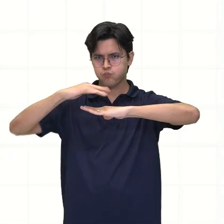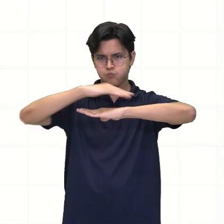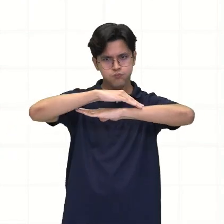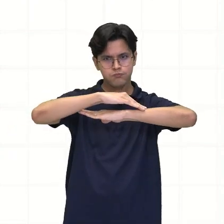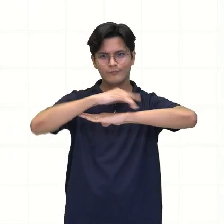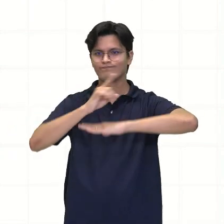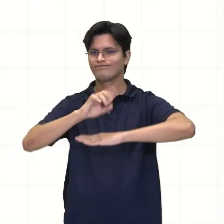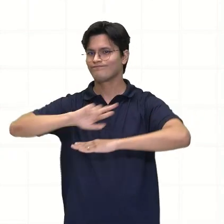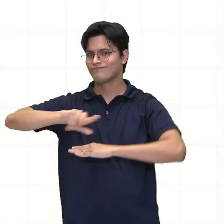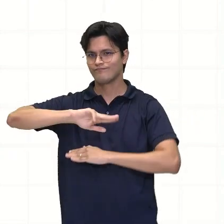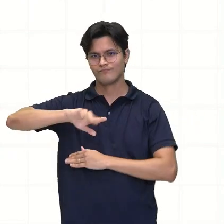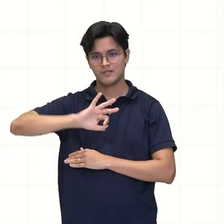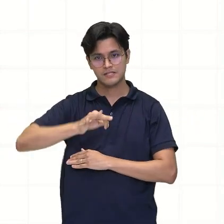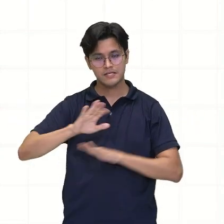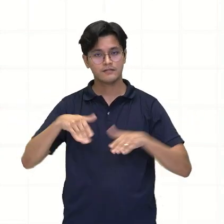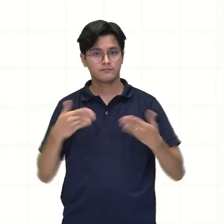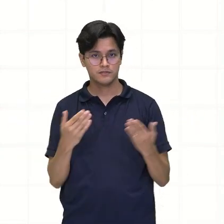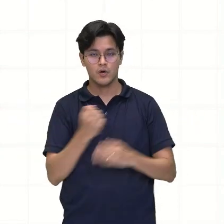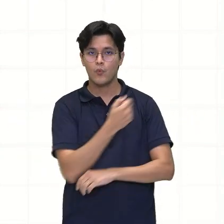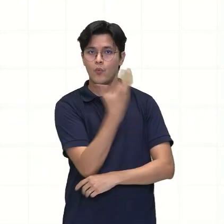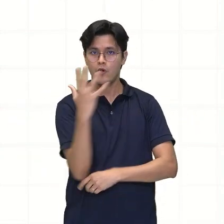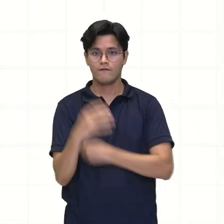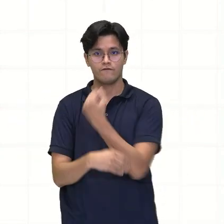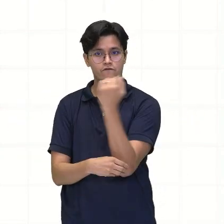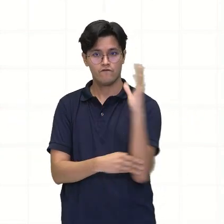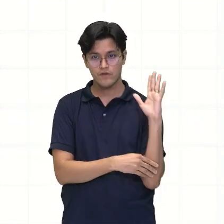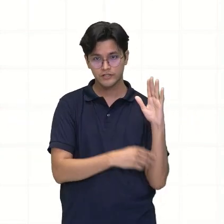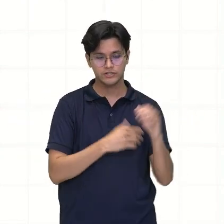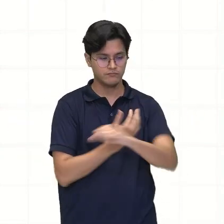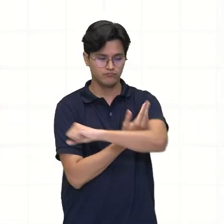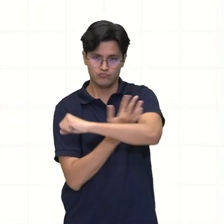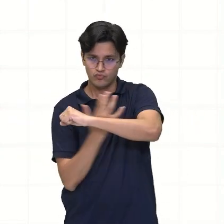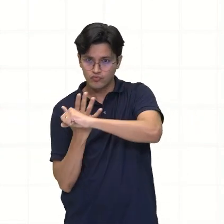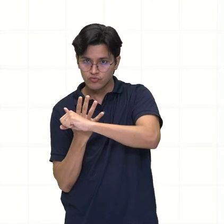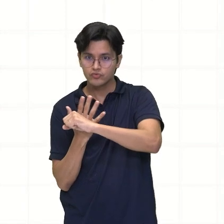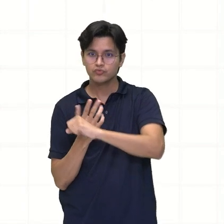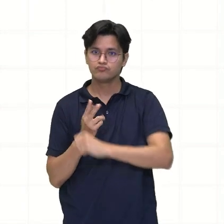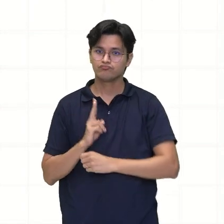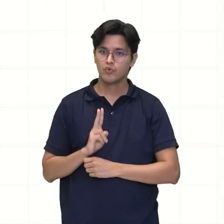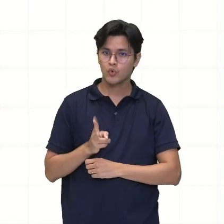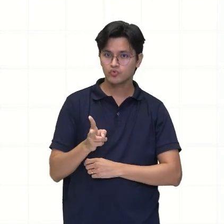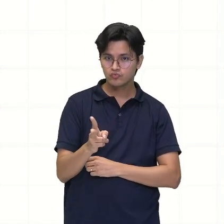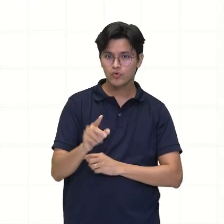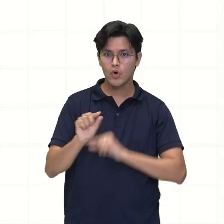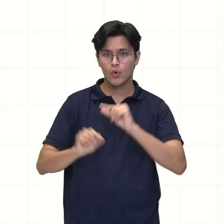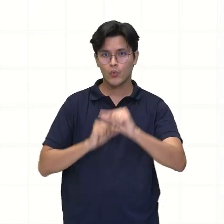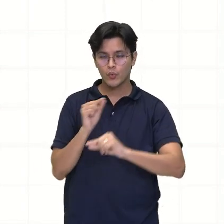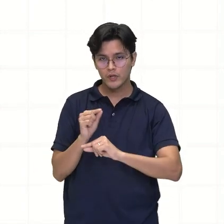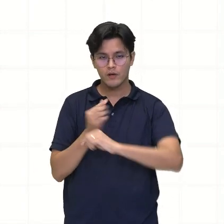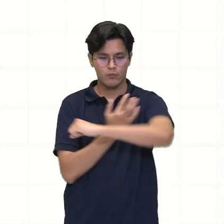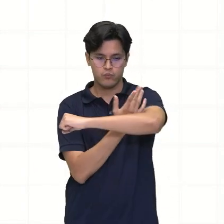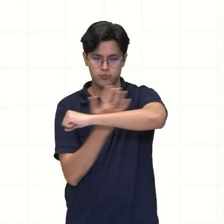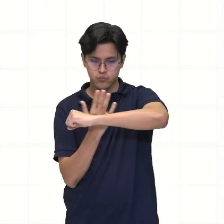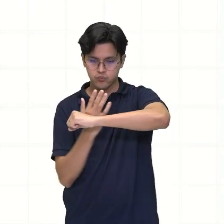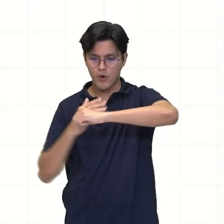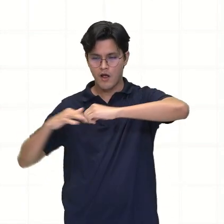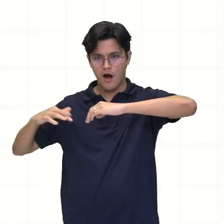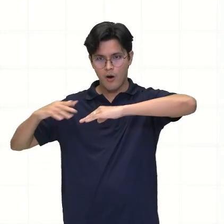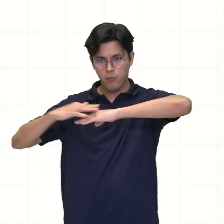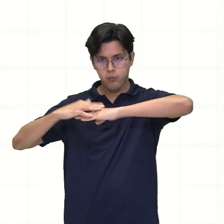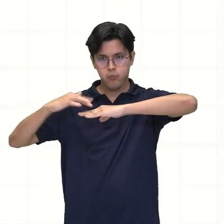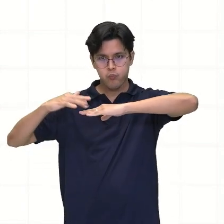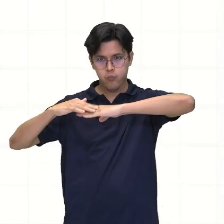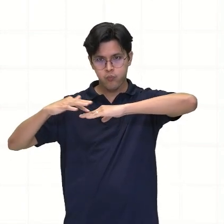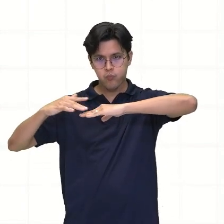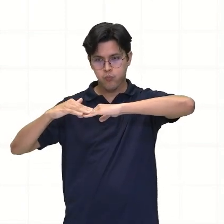uma parte dela vai permanecer ali completamente abaixo dos rios, né? E depois a gente